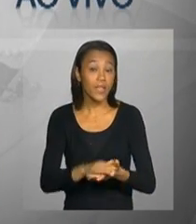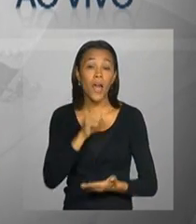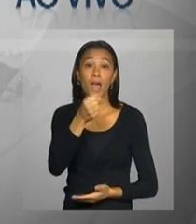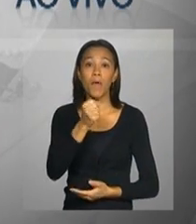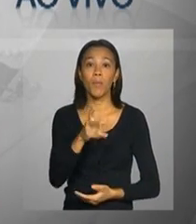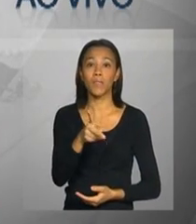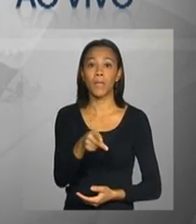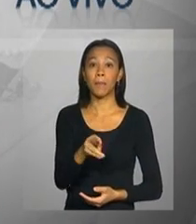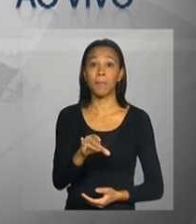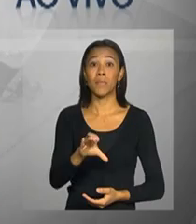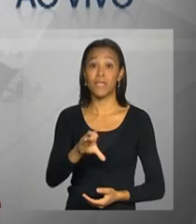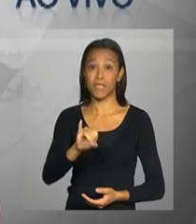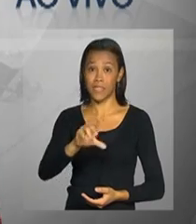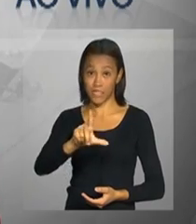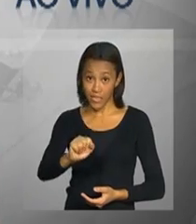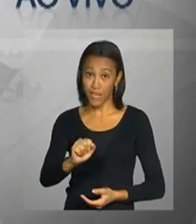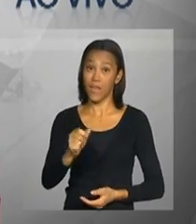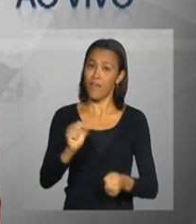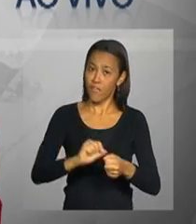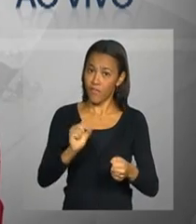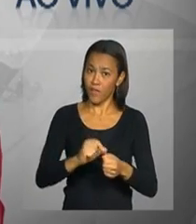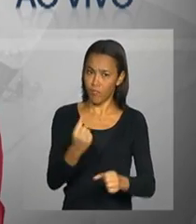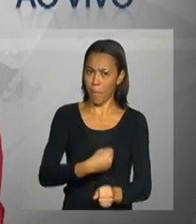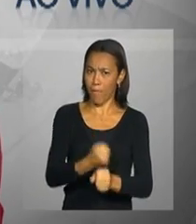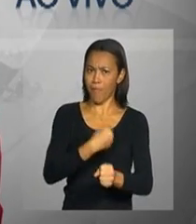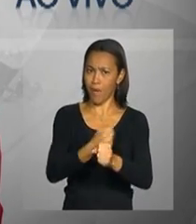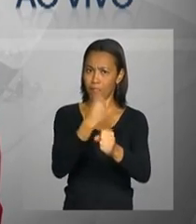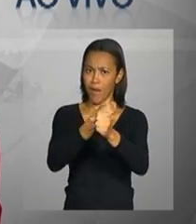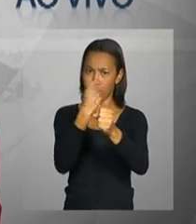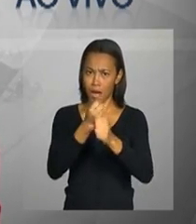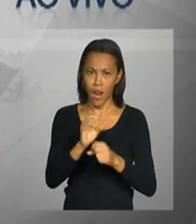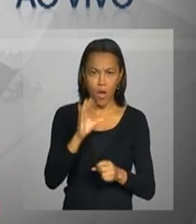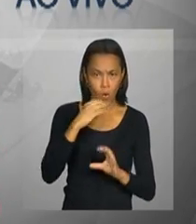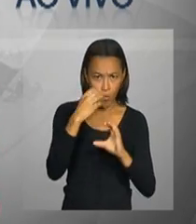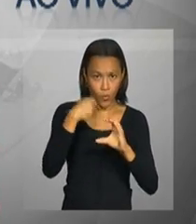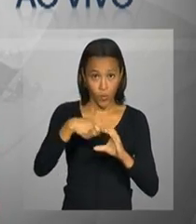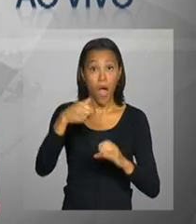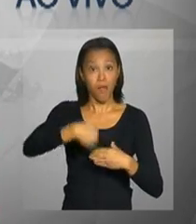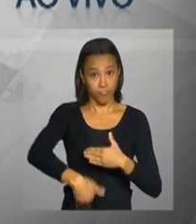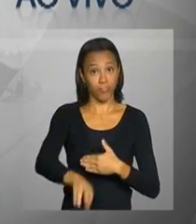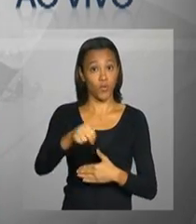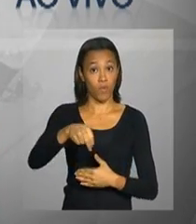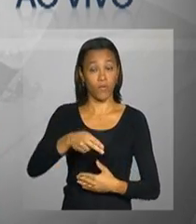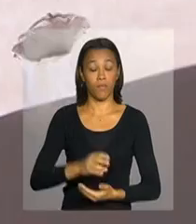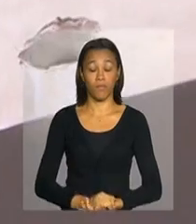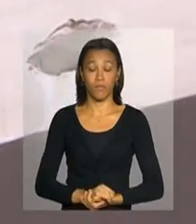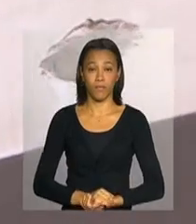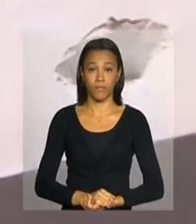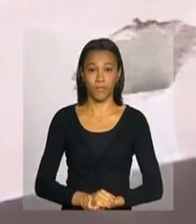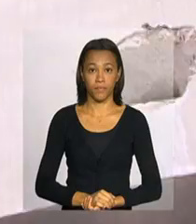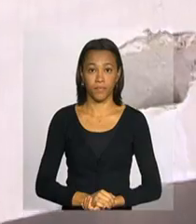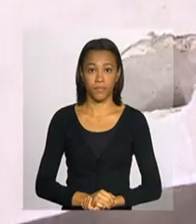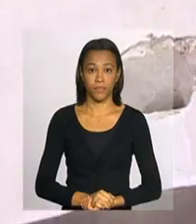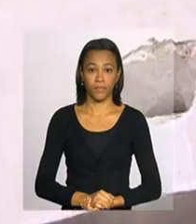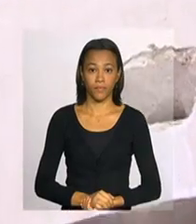repórter Priscila Machado, feita durante as obras do estádio em novembro deste ano.